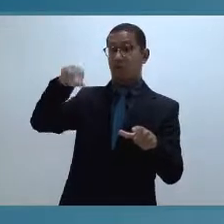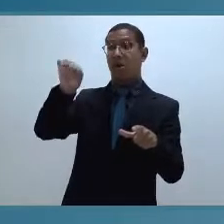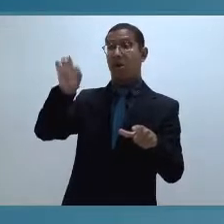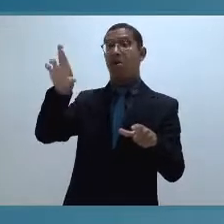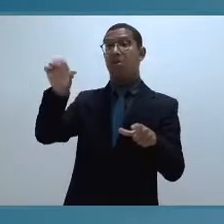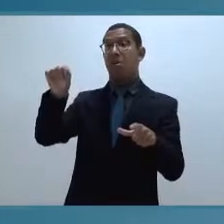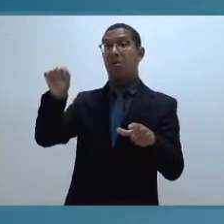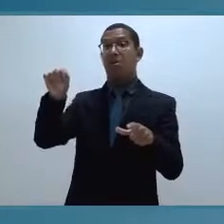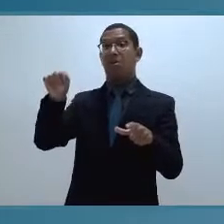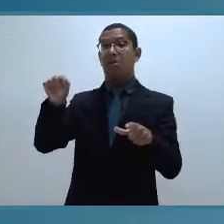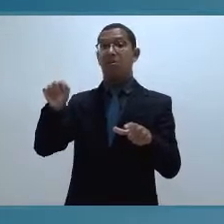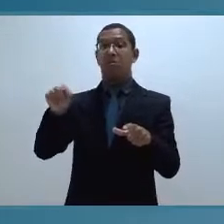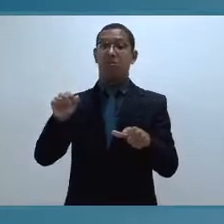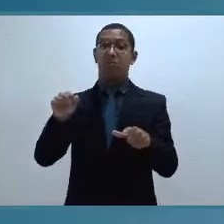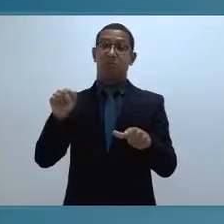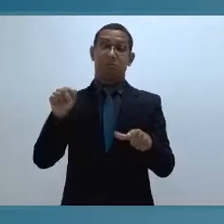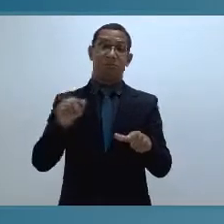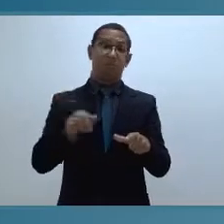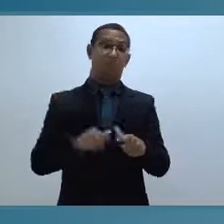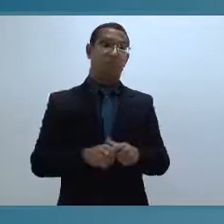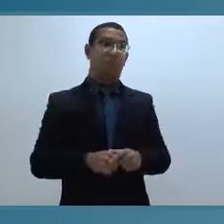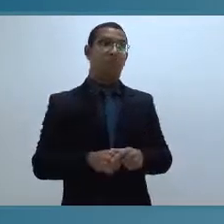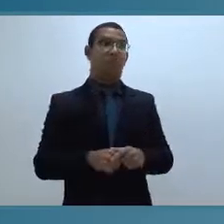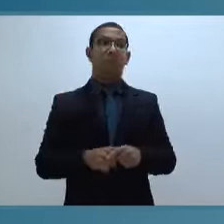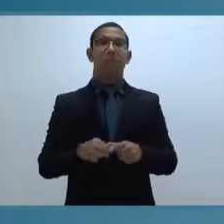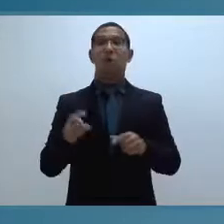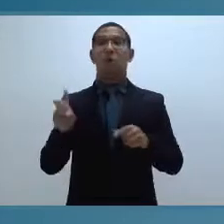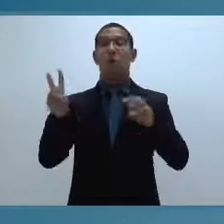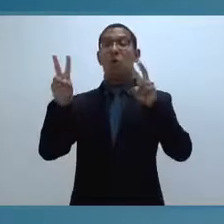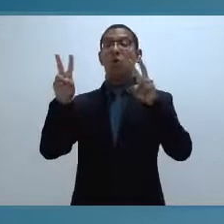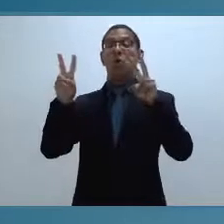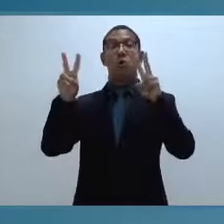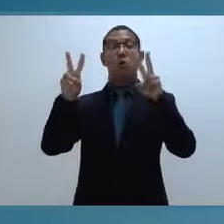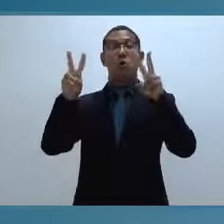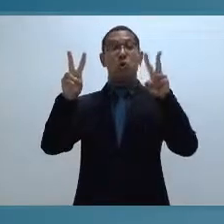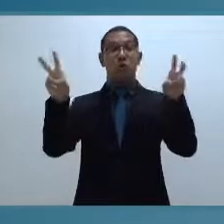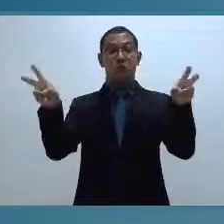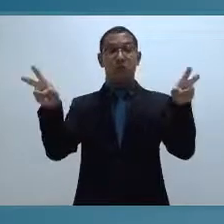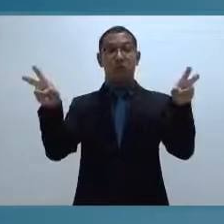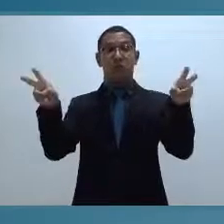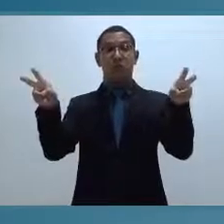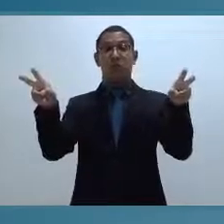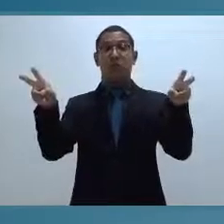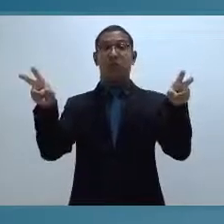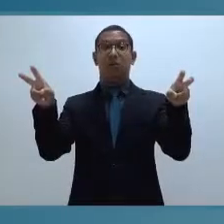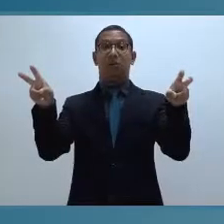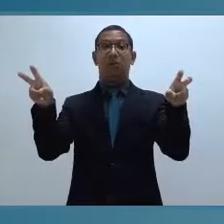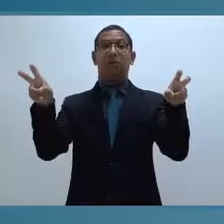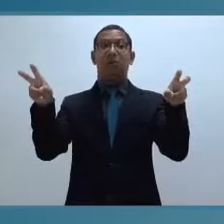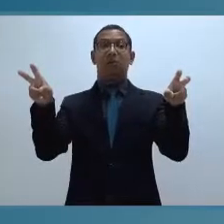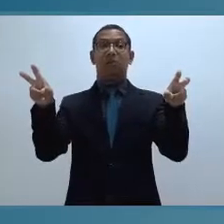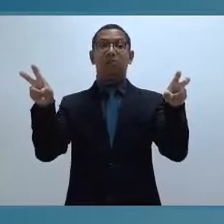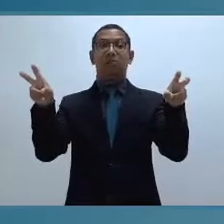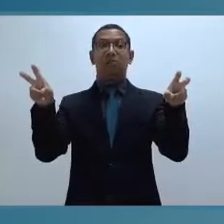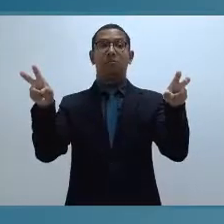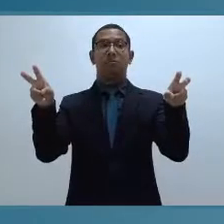sua é sobre a pedido para a autorização de autorização para